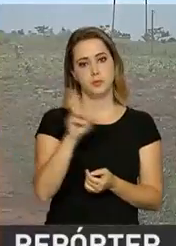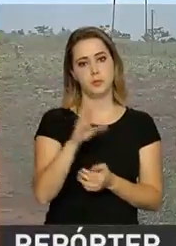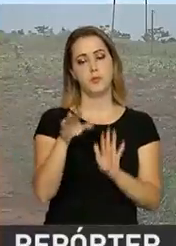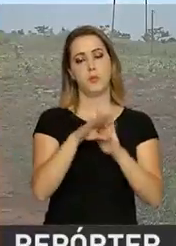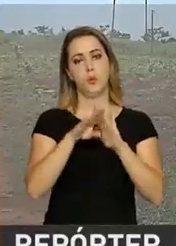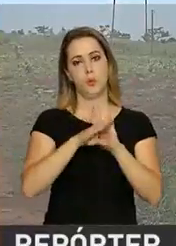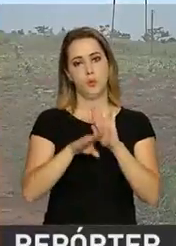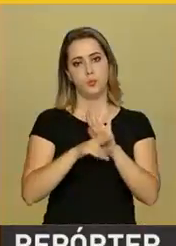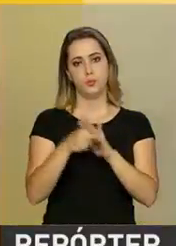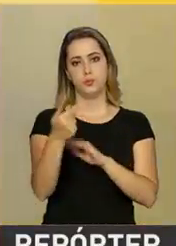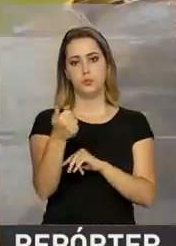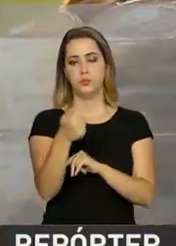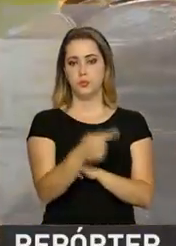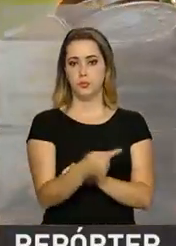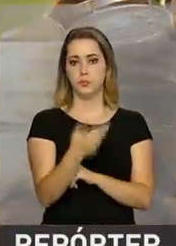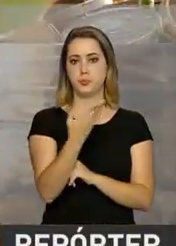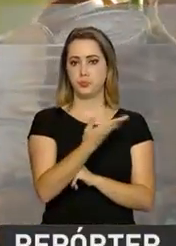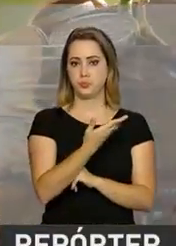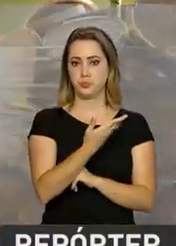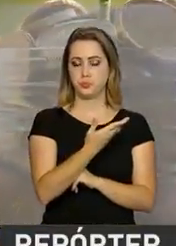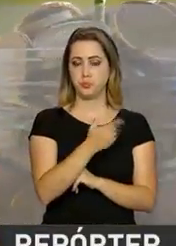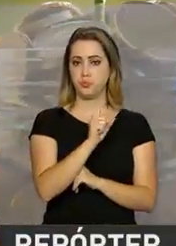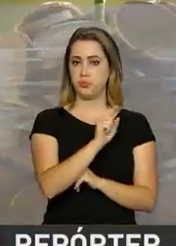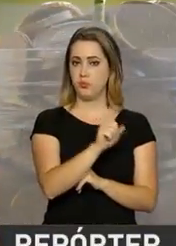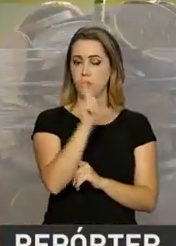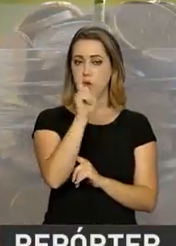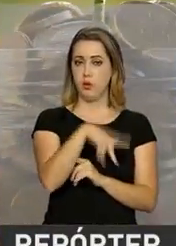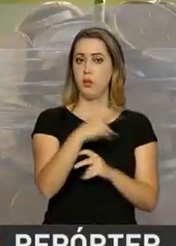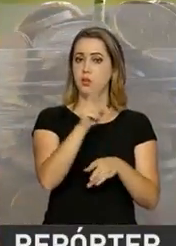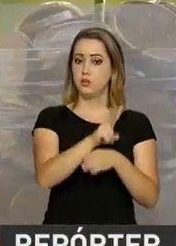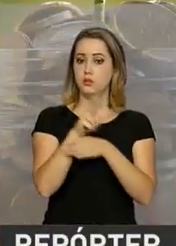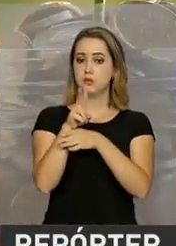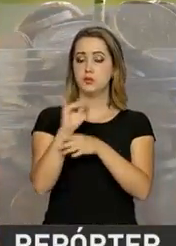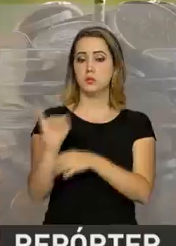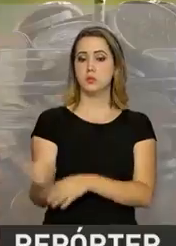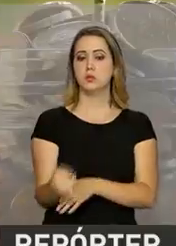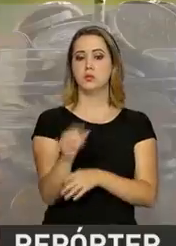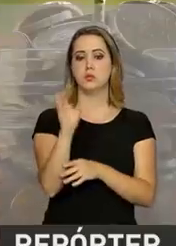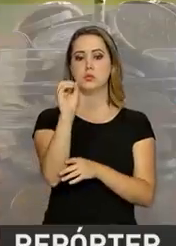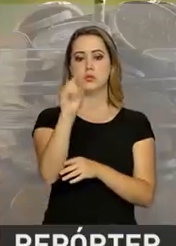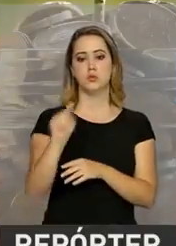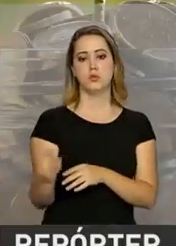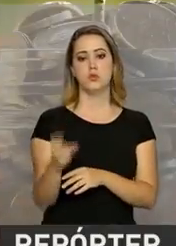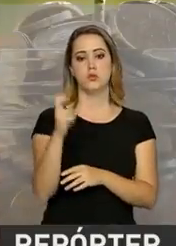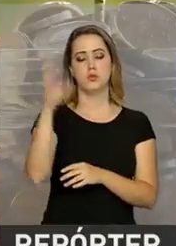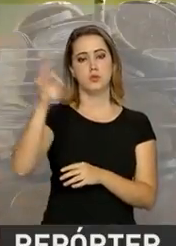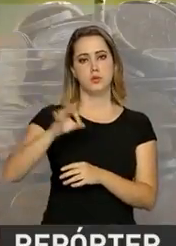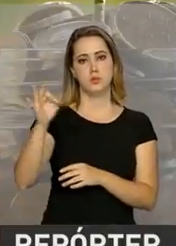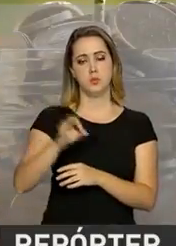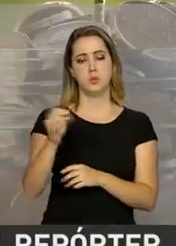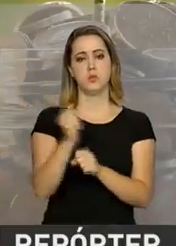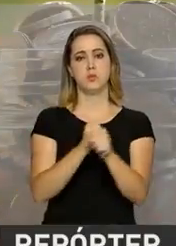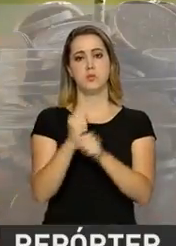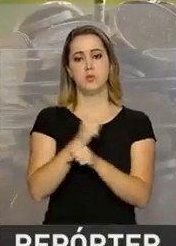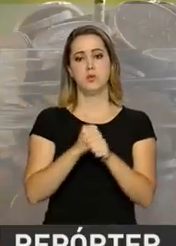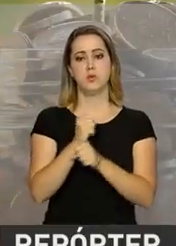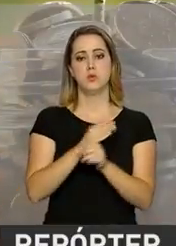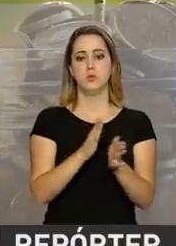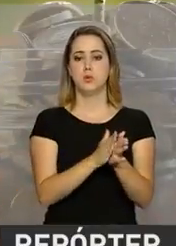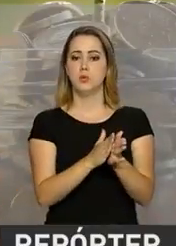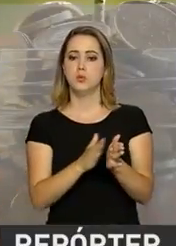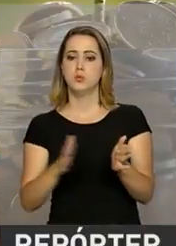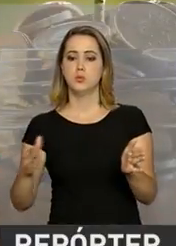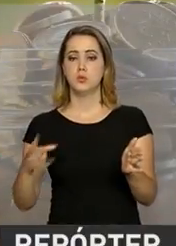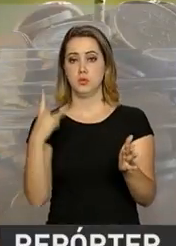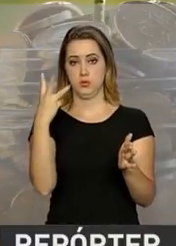em 2017. O crédito instalação é um financiamento com juros de 0,5% ao ano e prazo para pagamento de